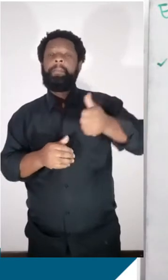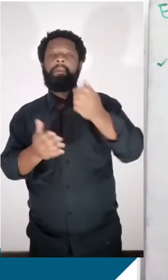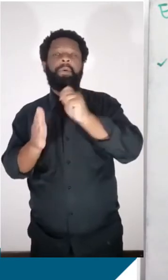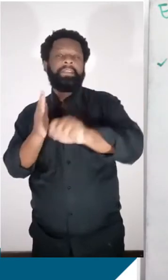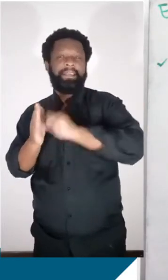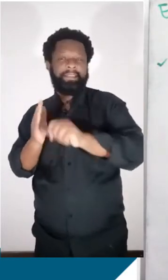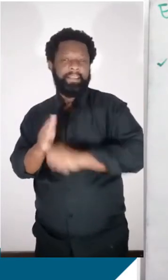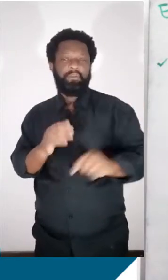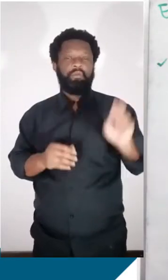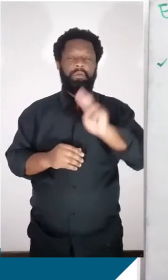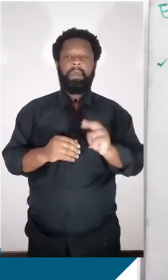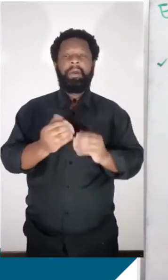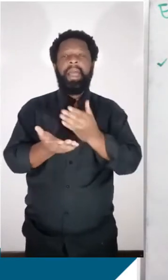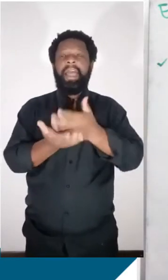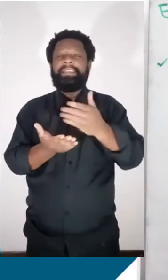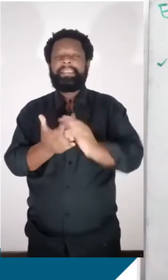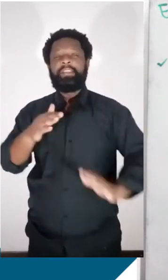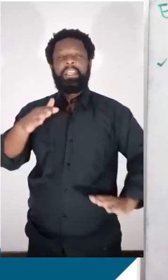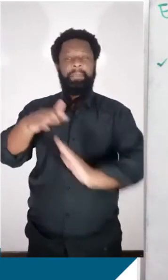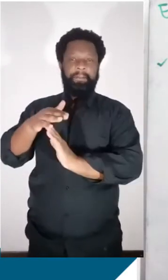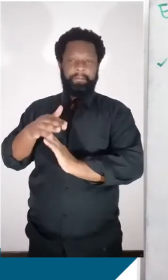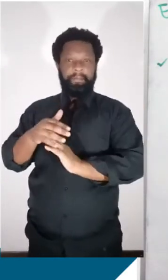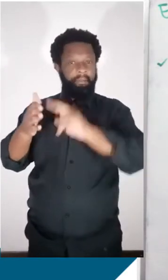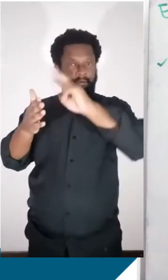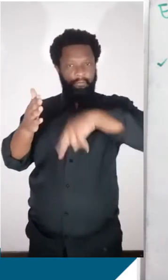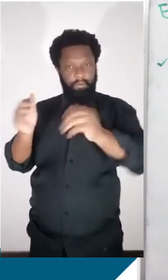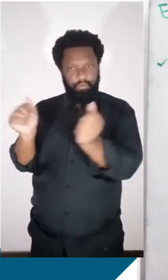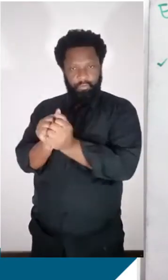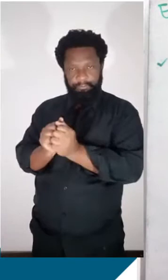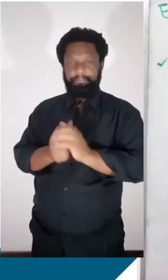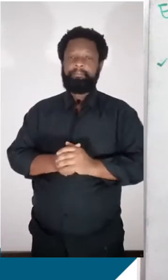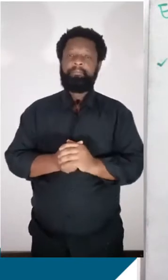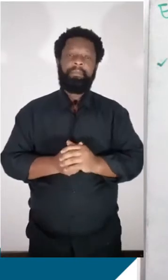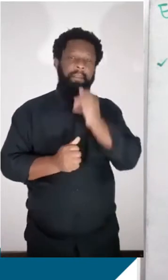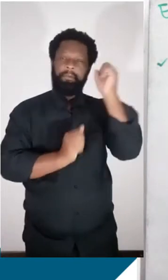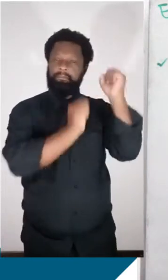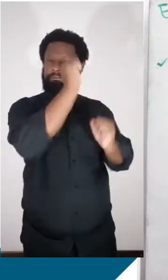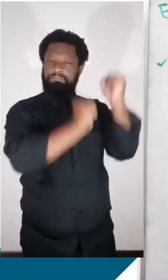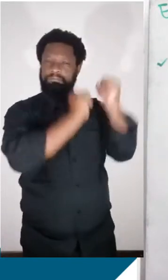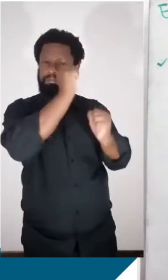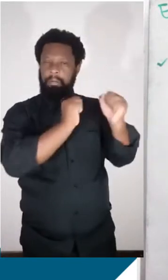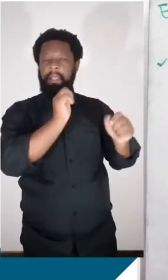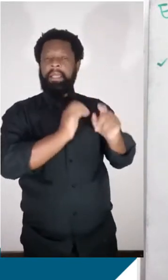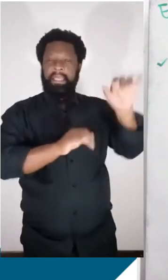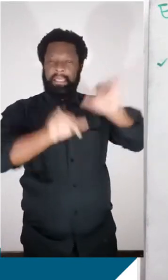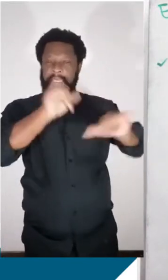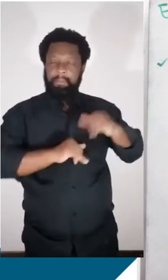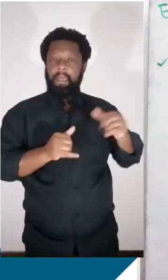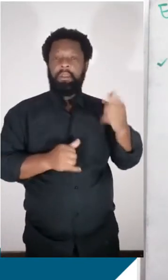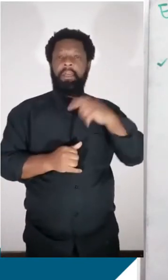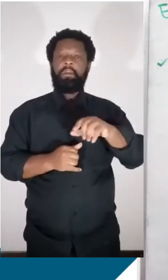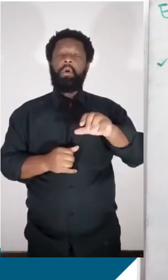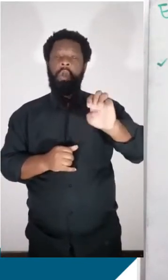primeiro exercício envolvendo excesso limitante. Vou ler com vocês. Nas indústrias petroquímicas, o enxofre pode ser obtido